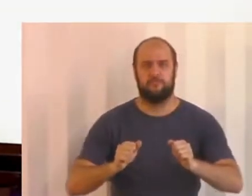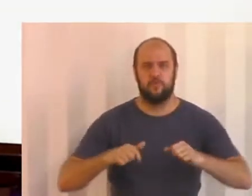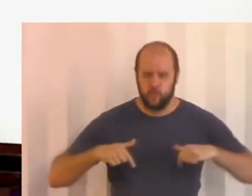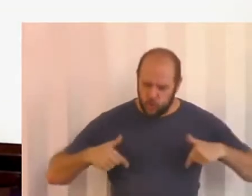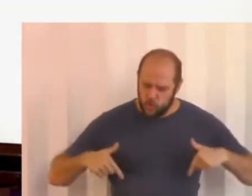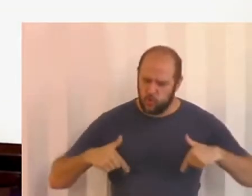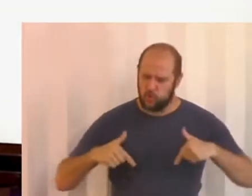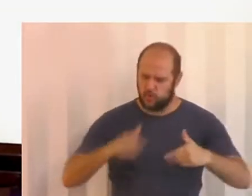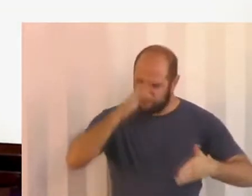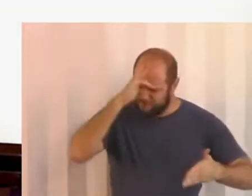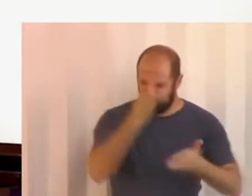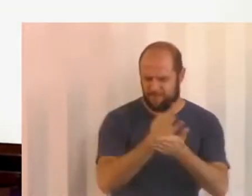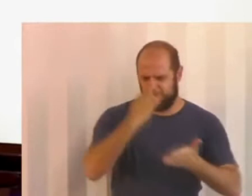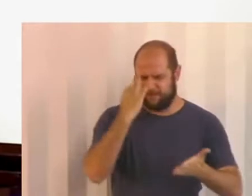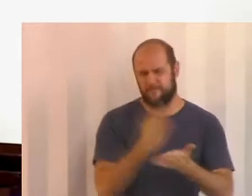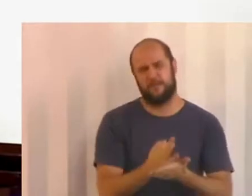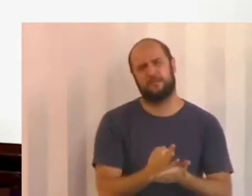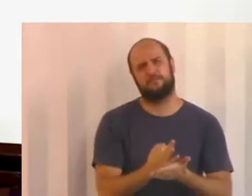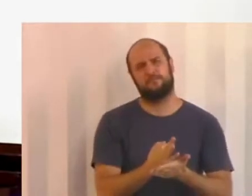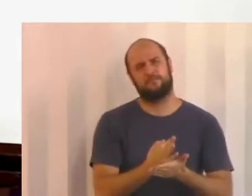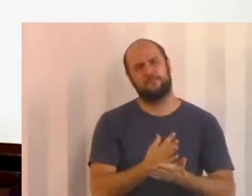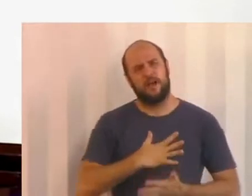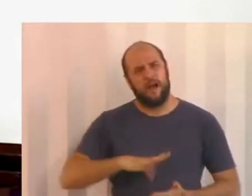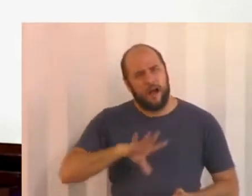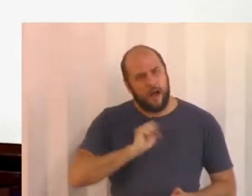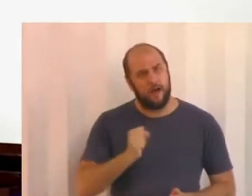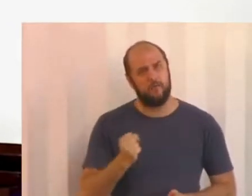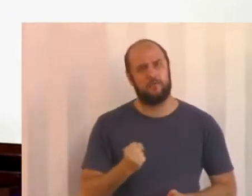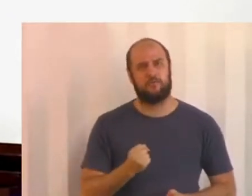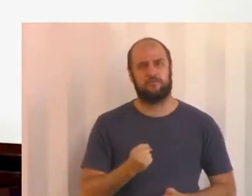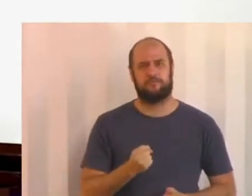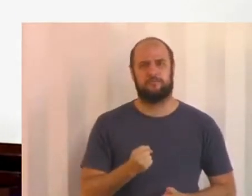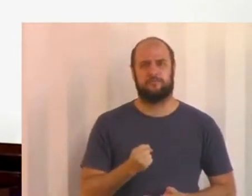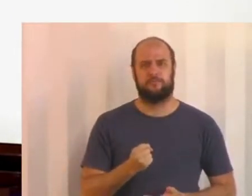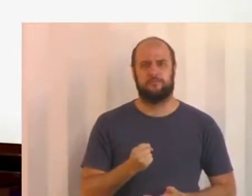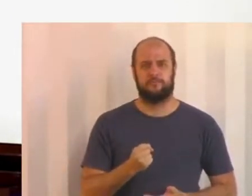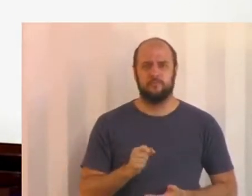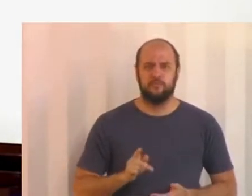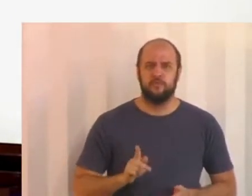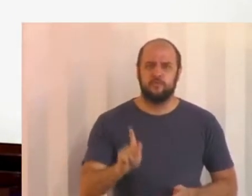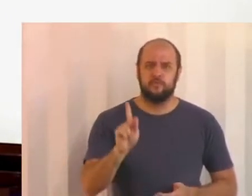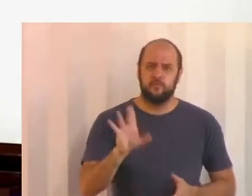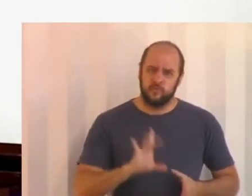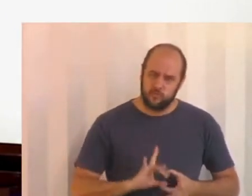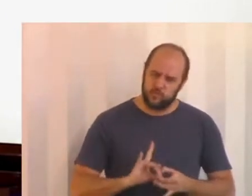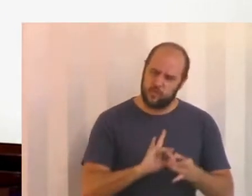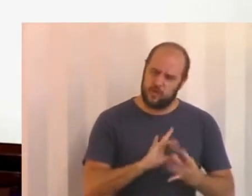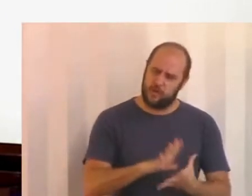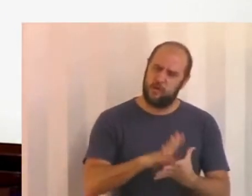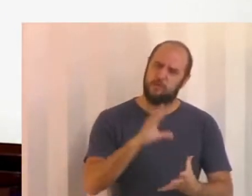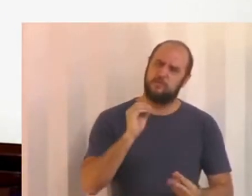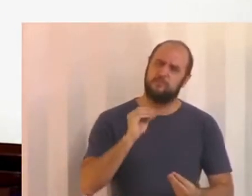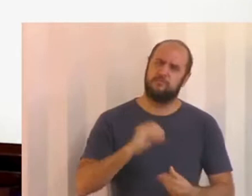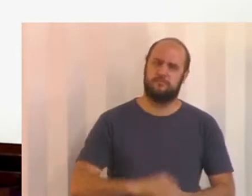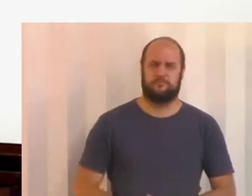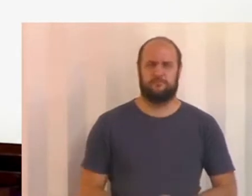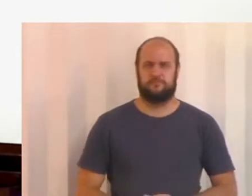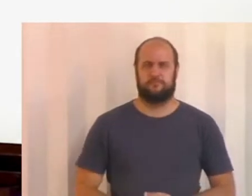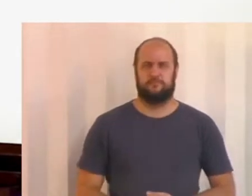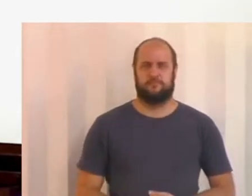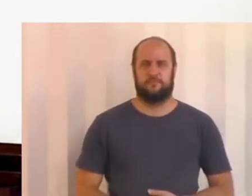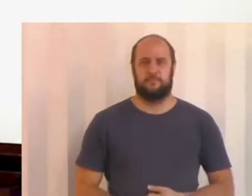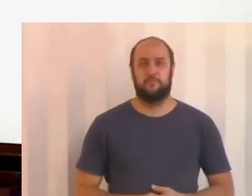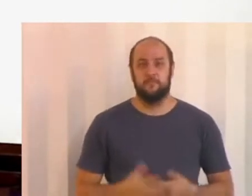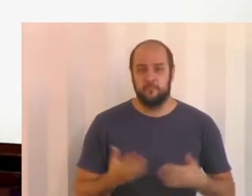fé evangélica, tendo amor, tendo uma união de alma. E